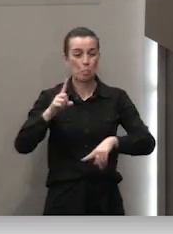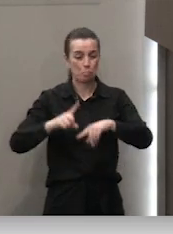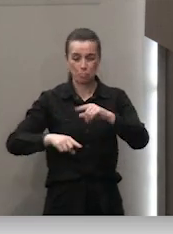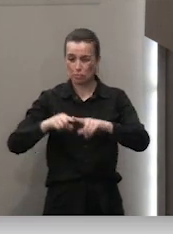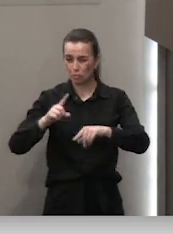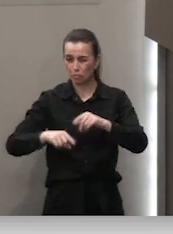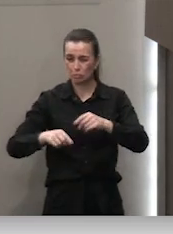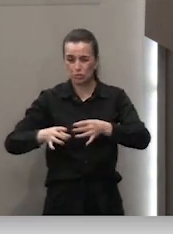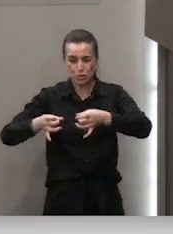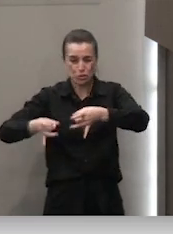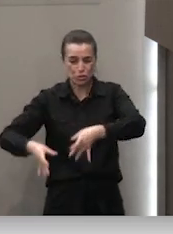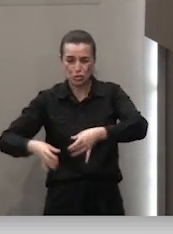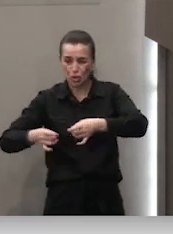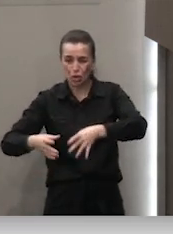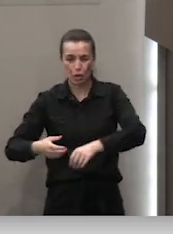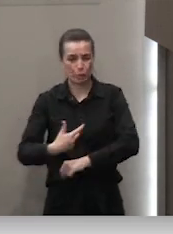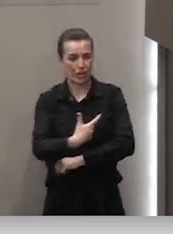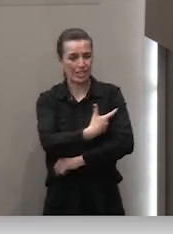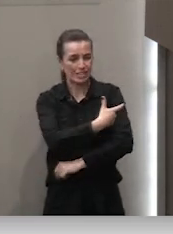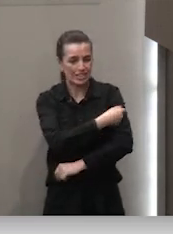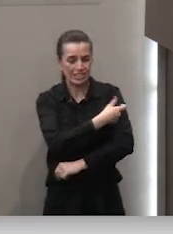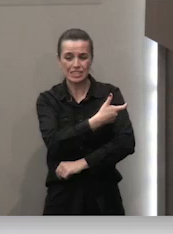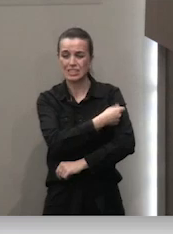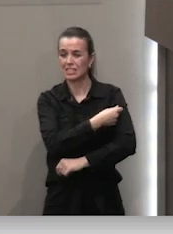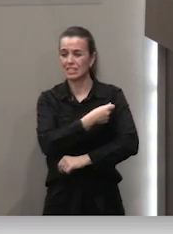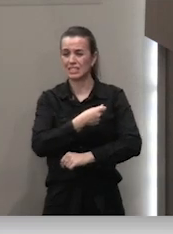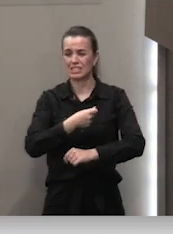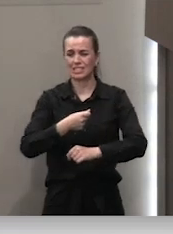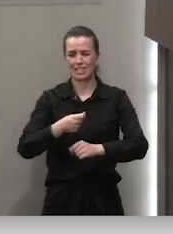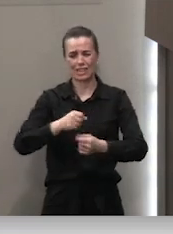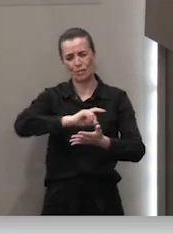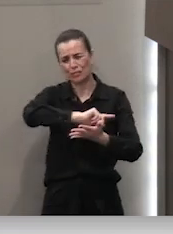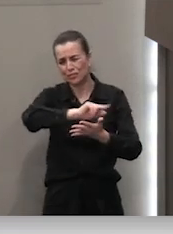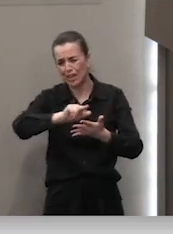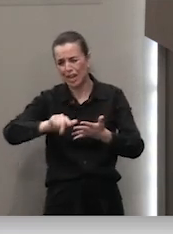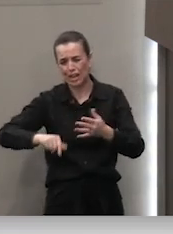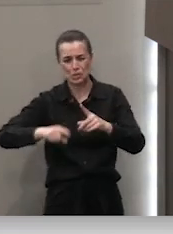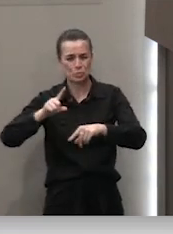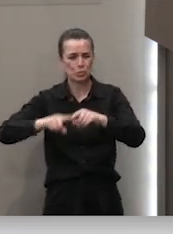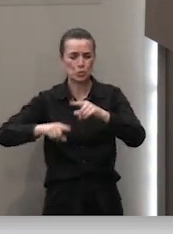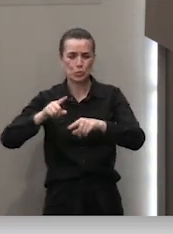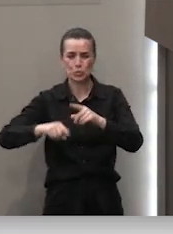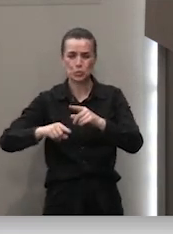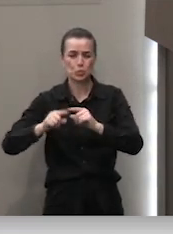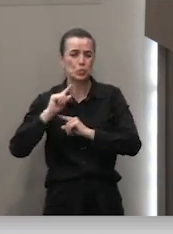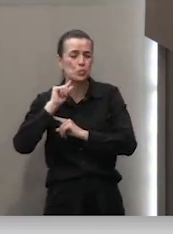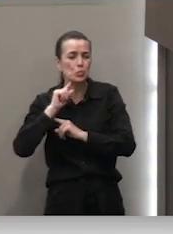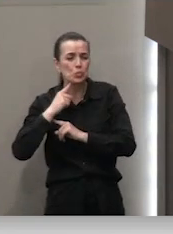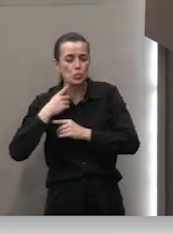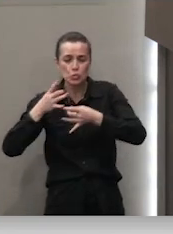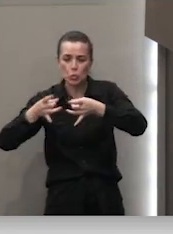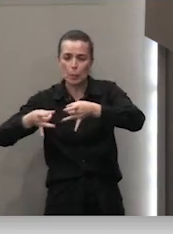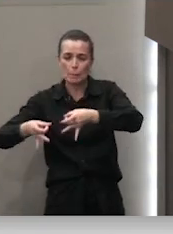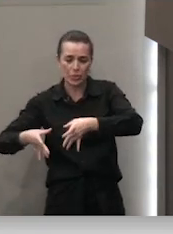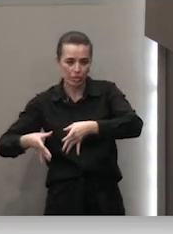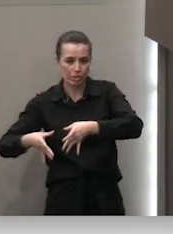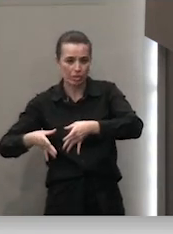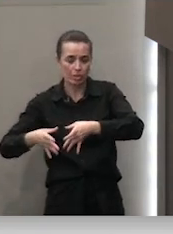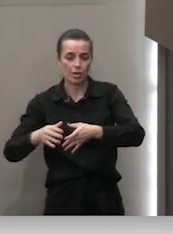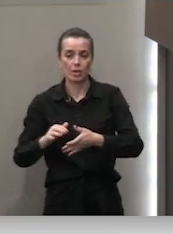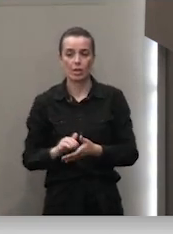há 3 semanas sem ser recolhido. Tá aí, ó. Para não dizerem que